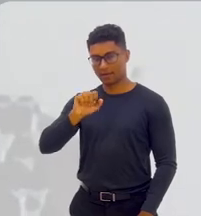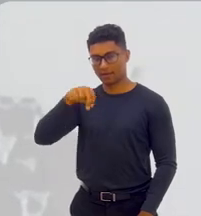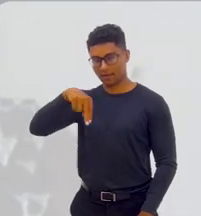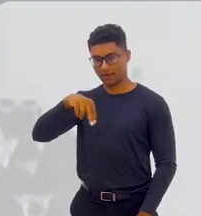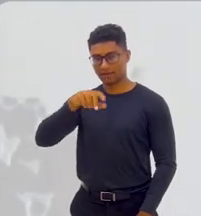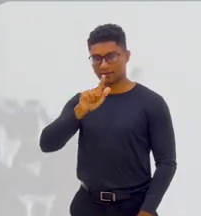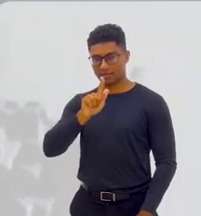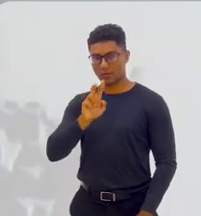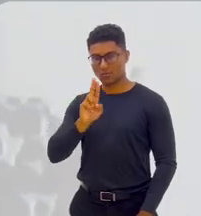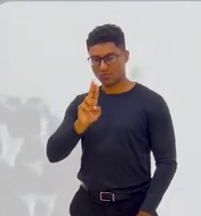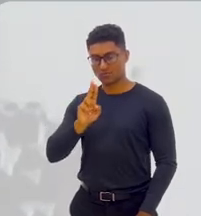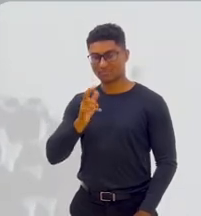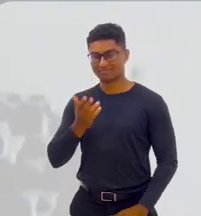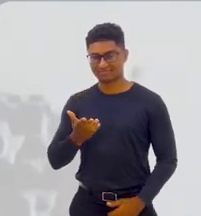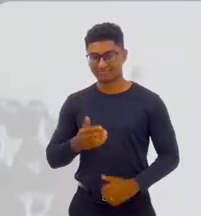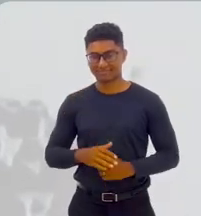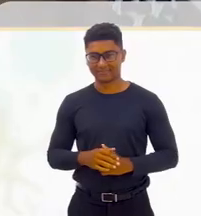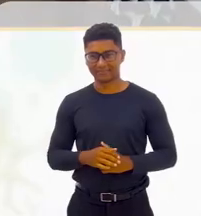Kimbangu.